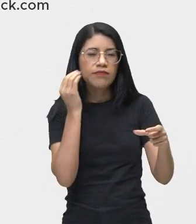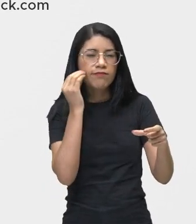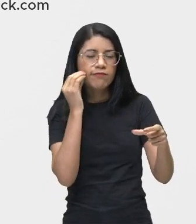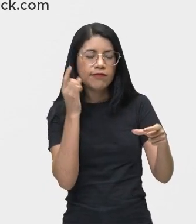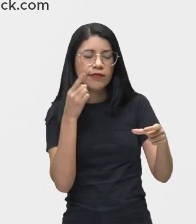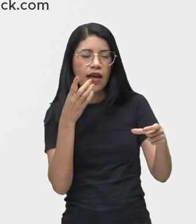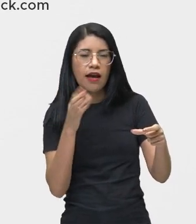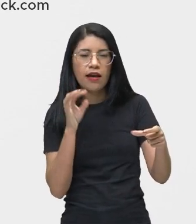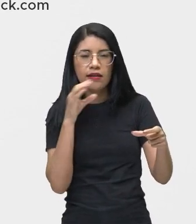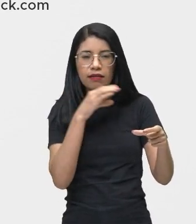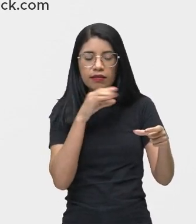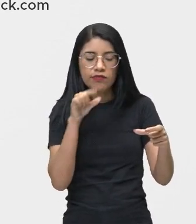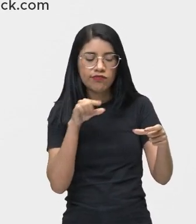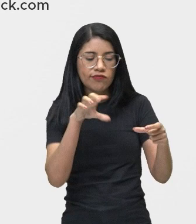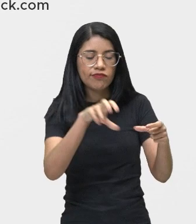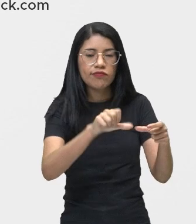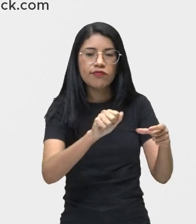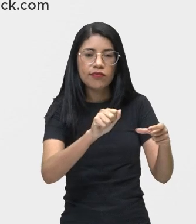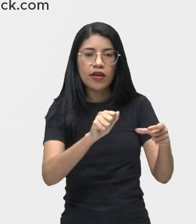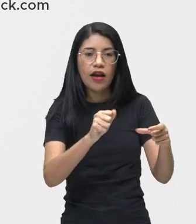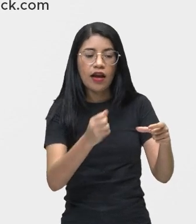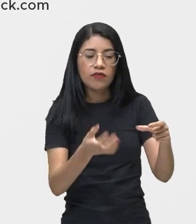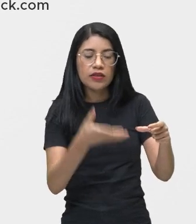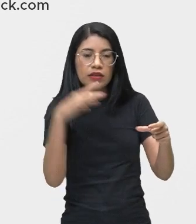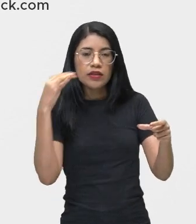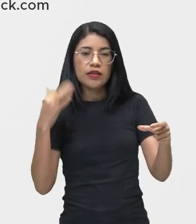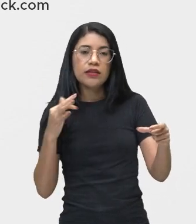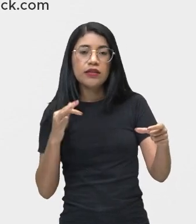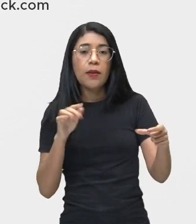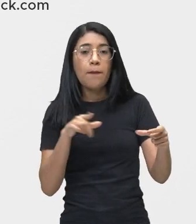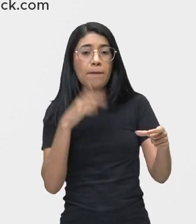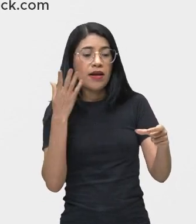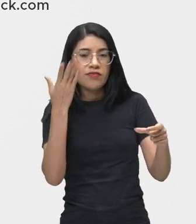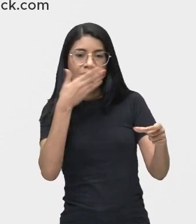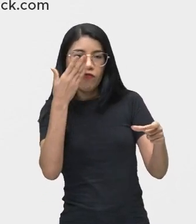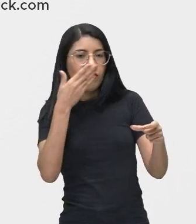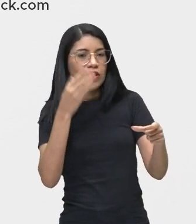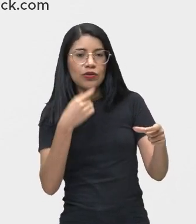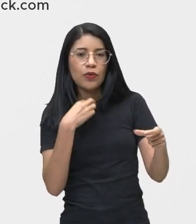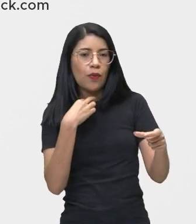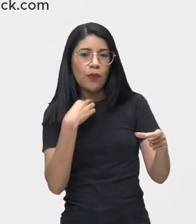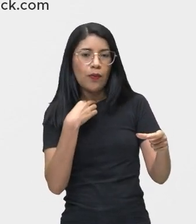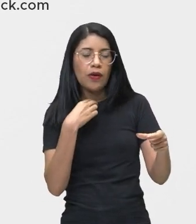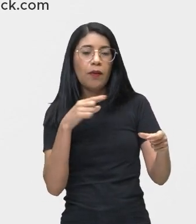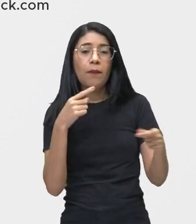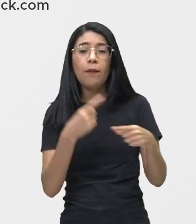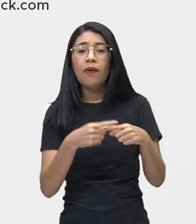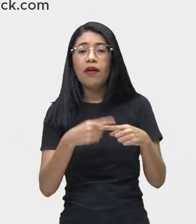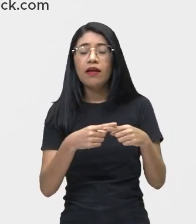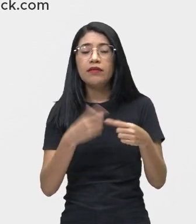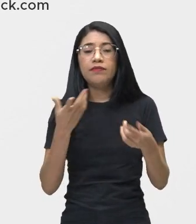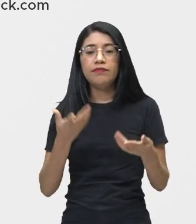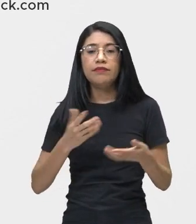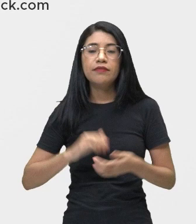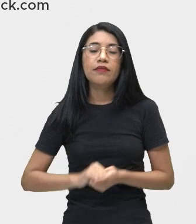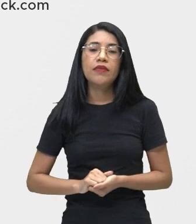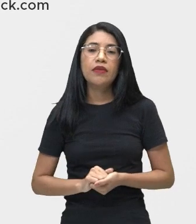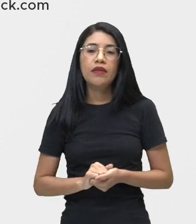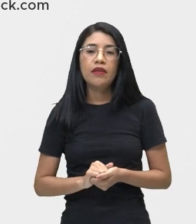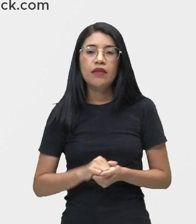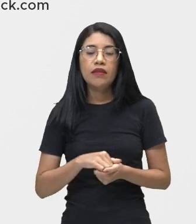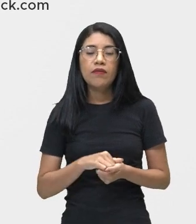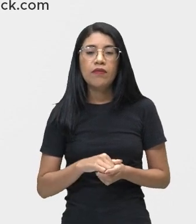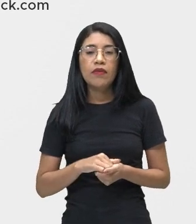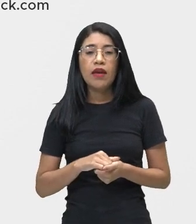você observa que aparece esquentar, mas eu não enxergo. Por que eu não enxergo? Porque elas